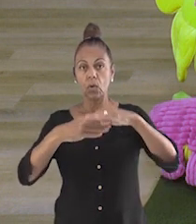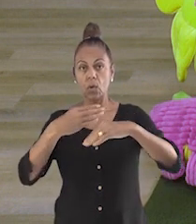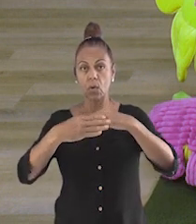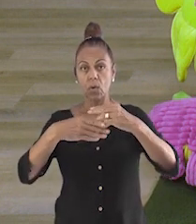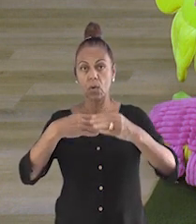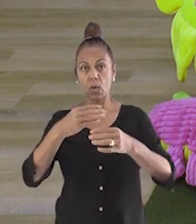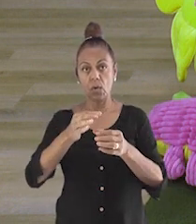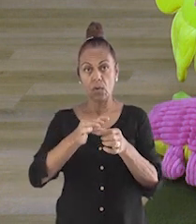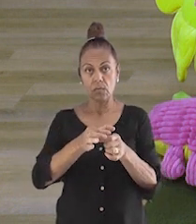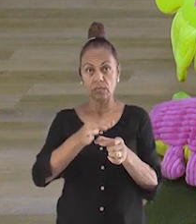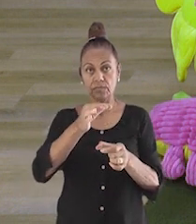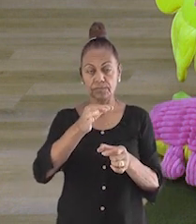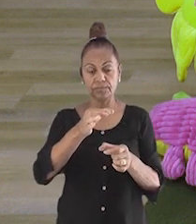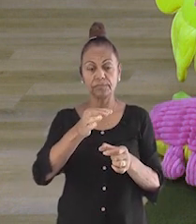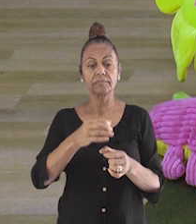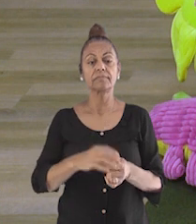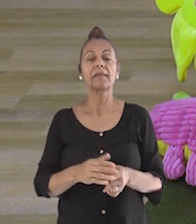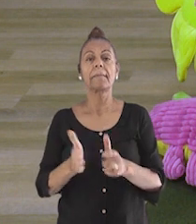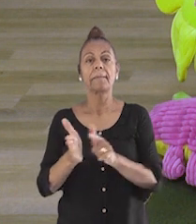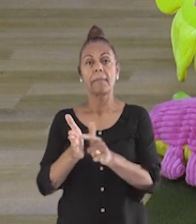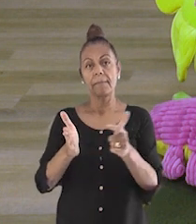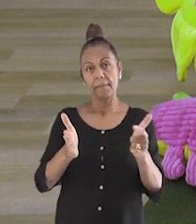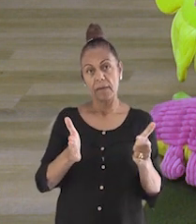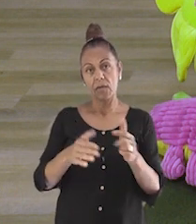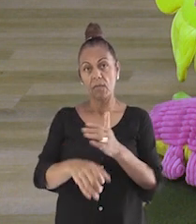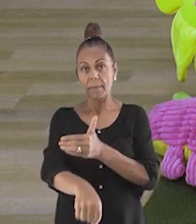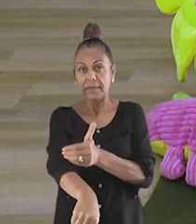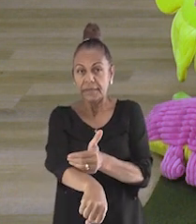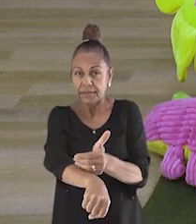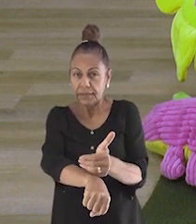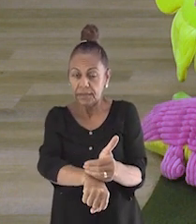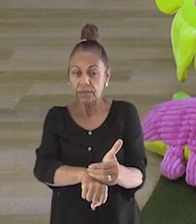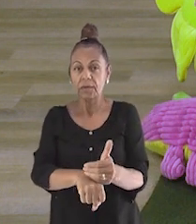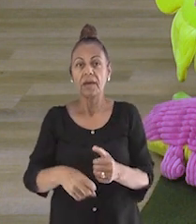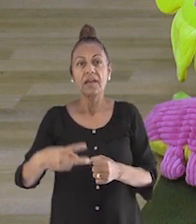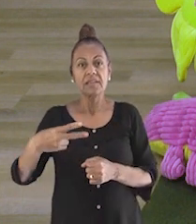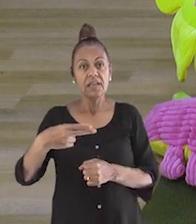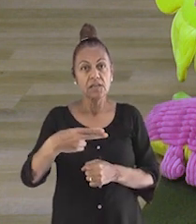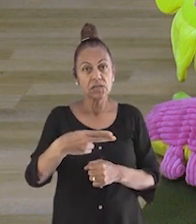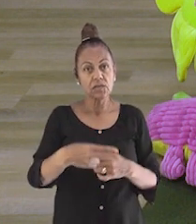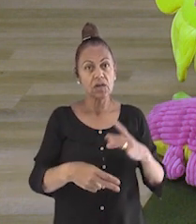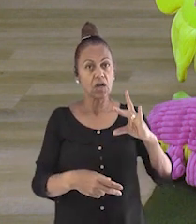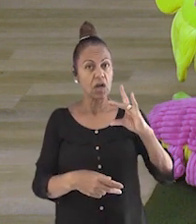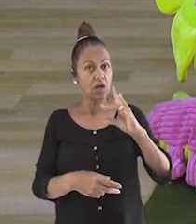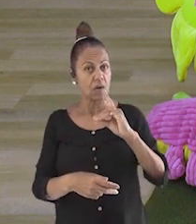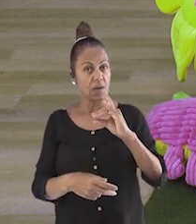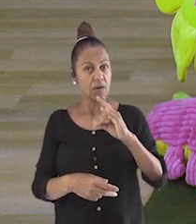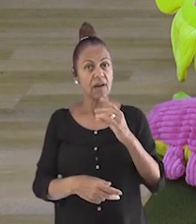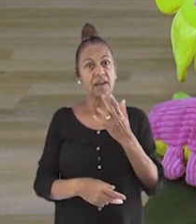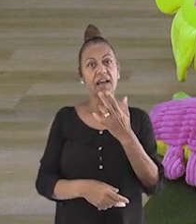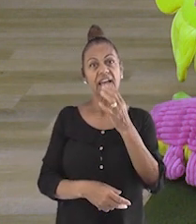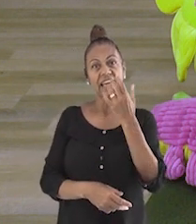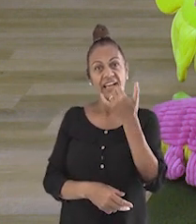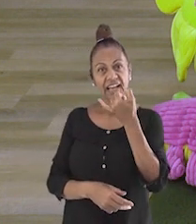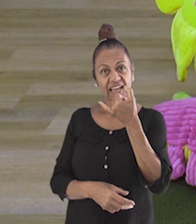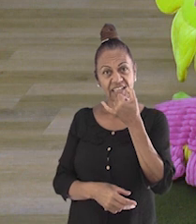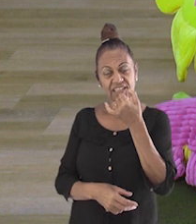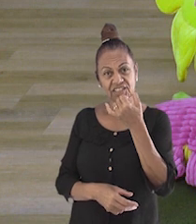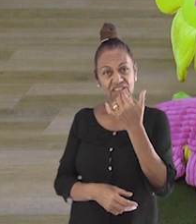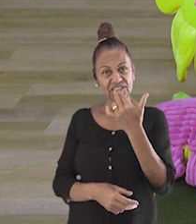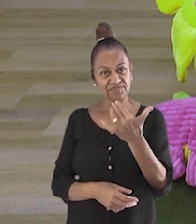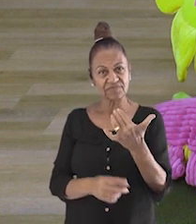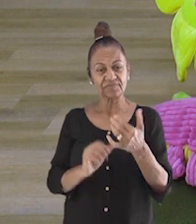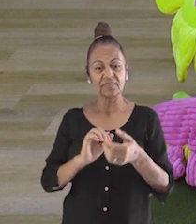higiênico, papel branco colorido, tesoura sem ponta,